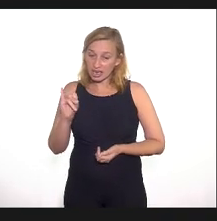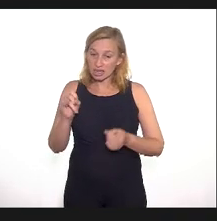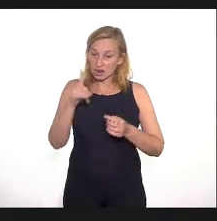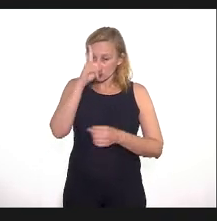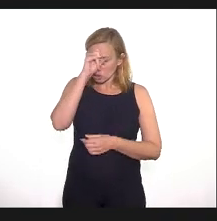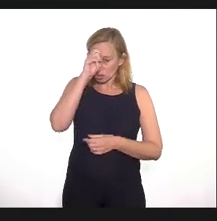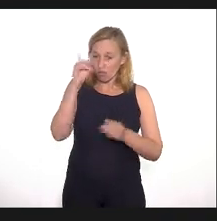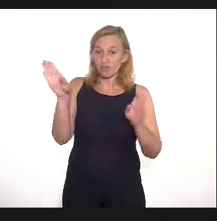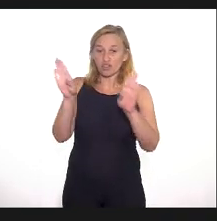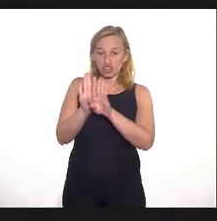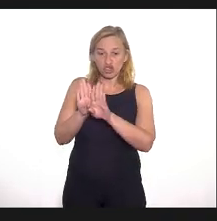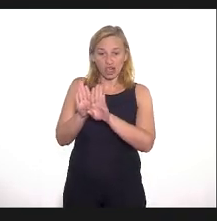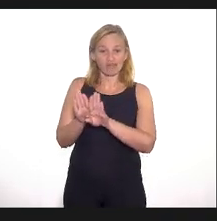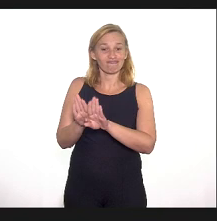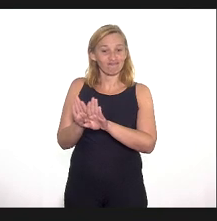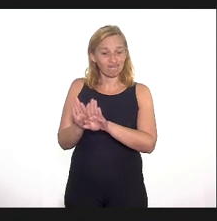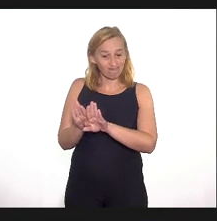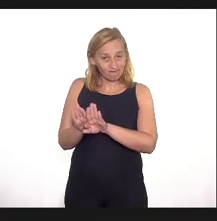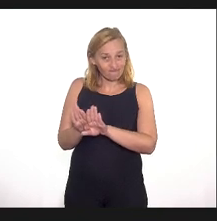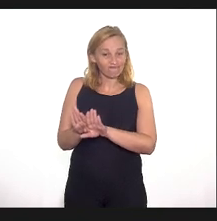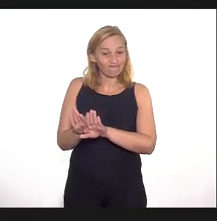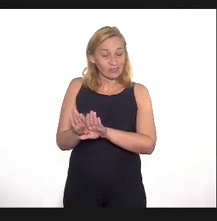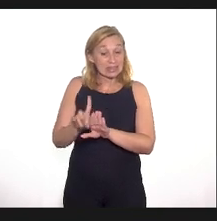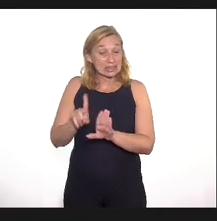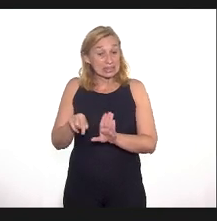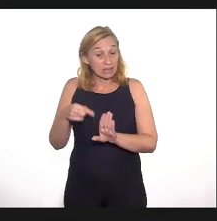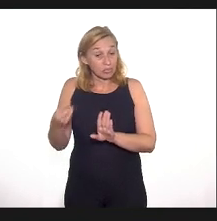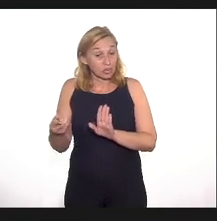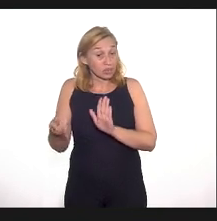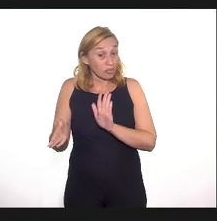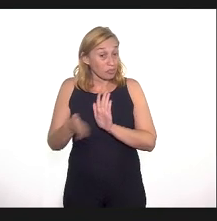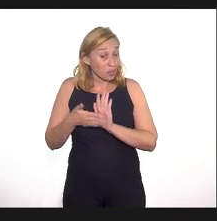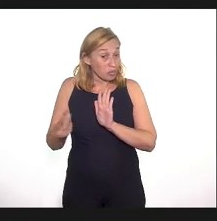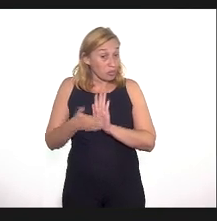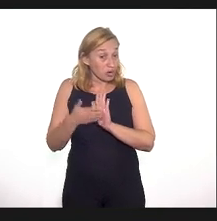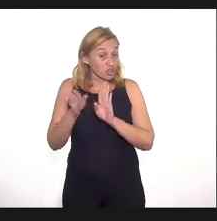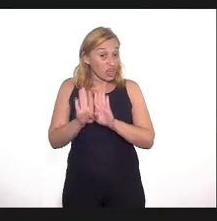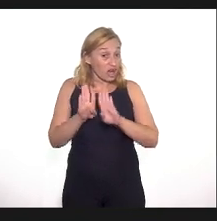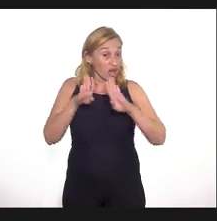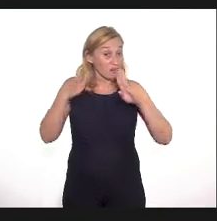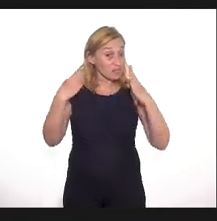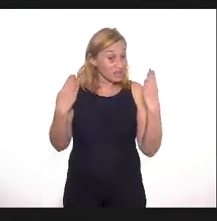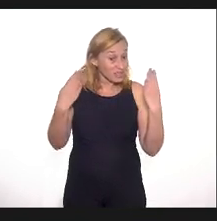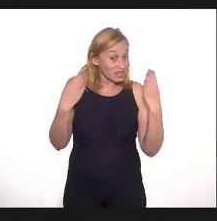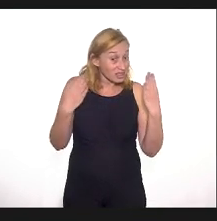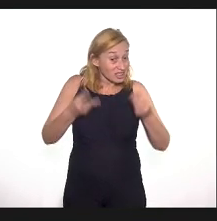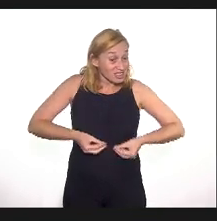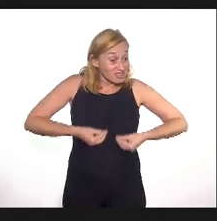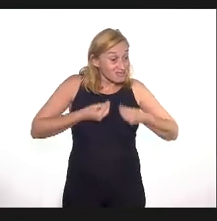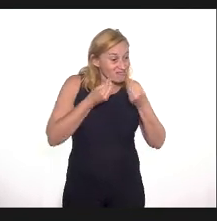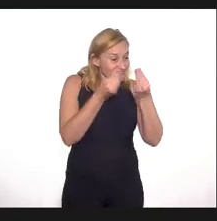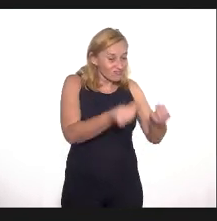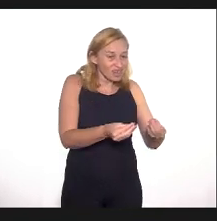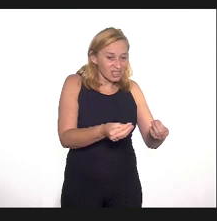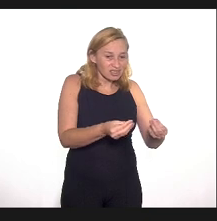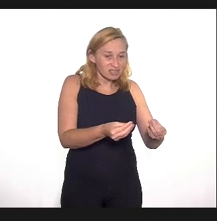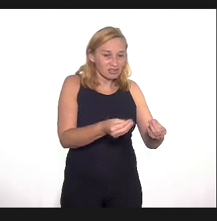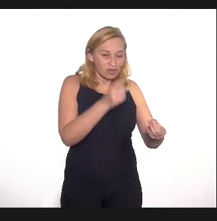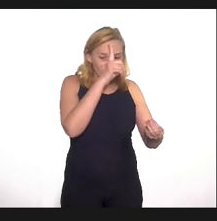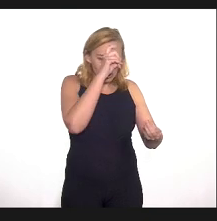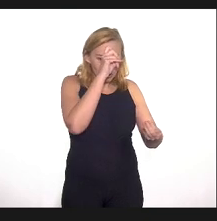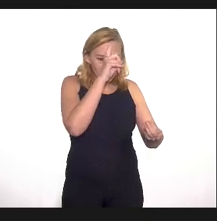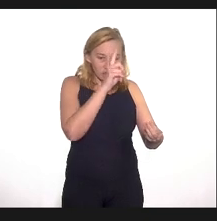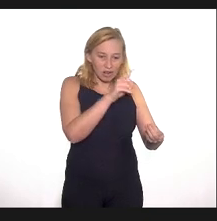suas portas, né, e depois a proposta vai se reabrir, entregando esses hospitais para a